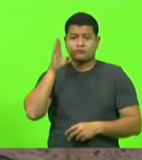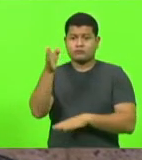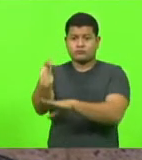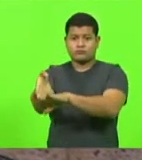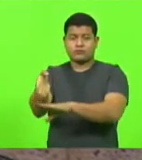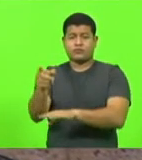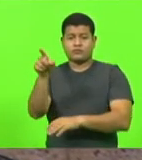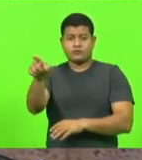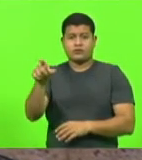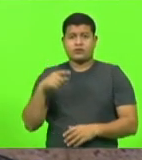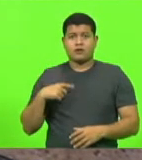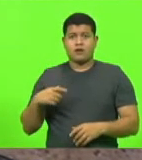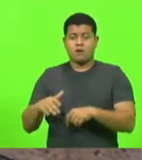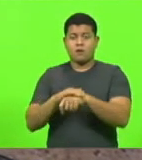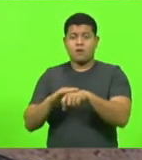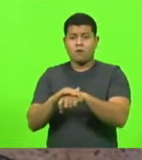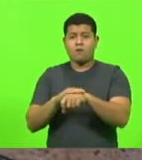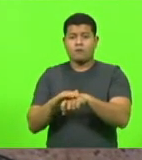com o pessoal,